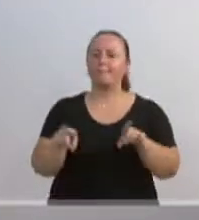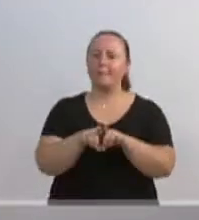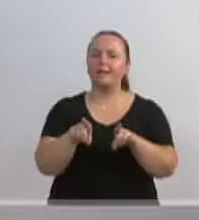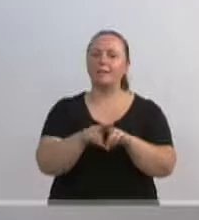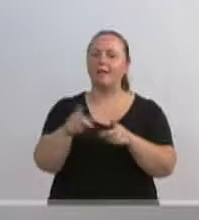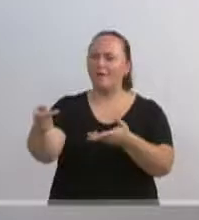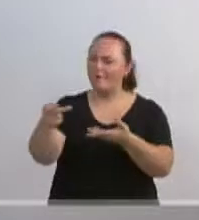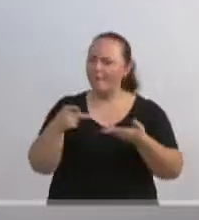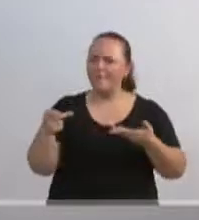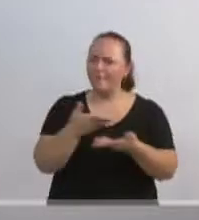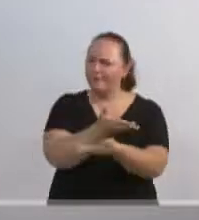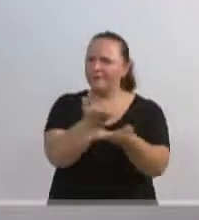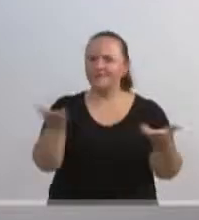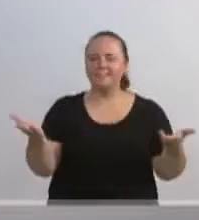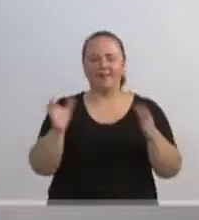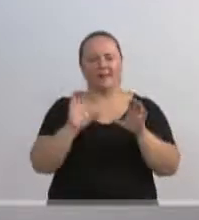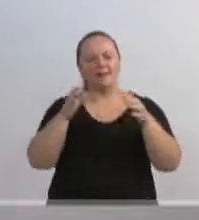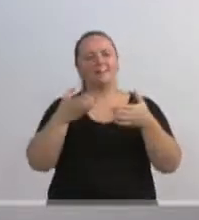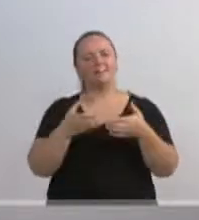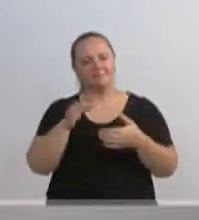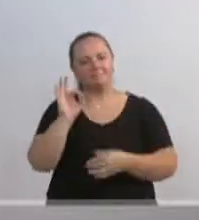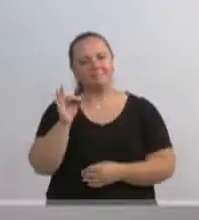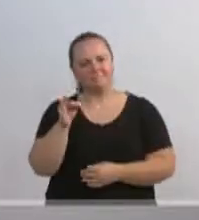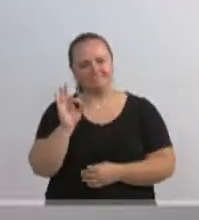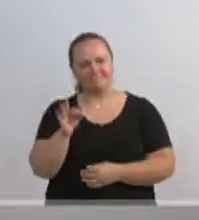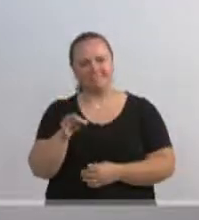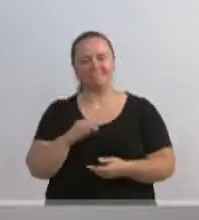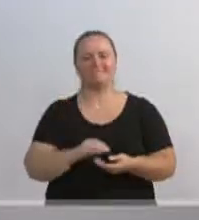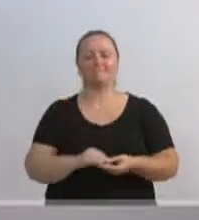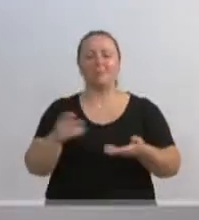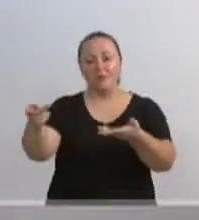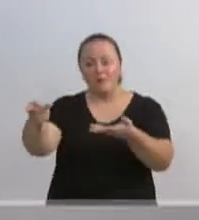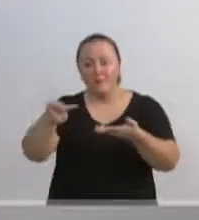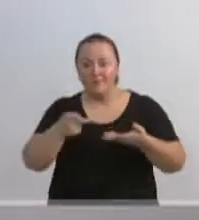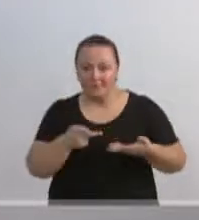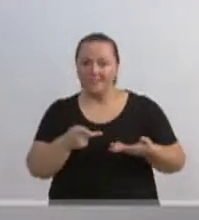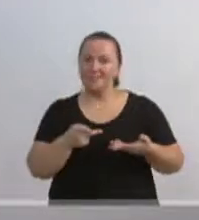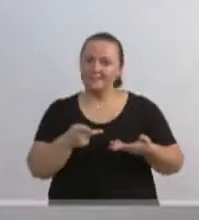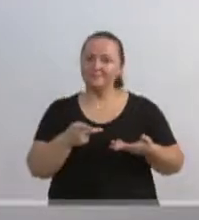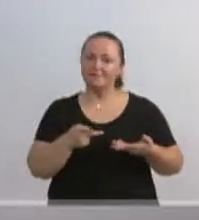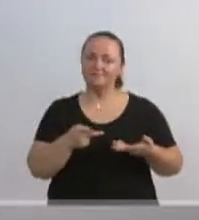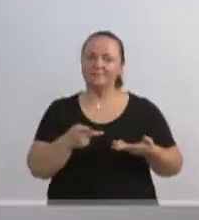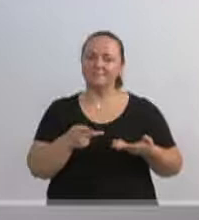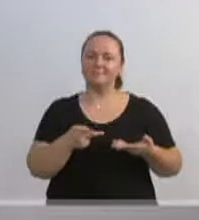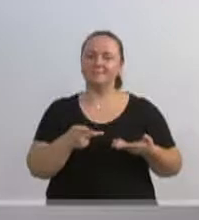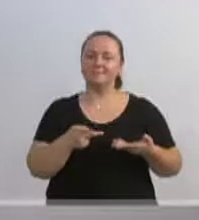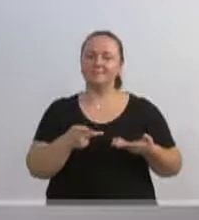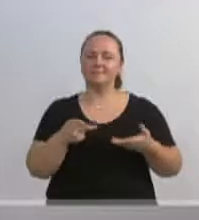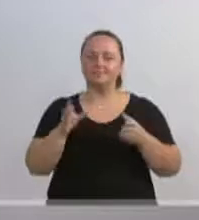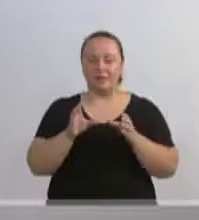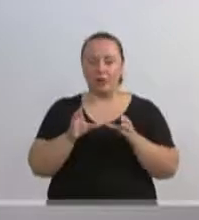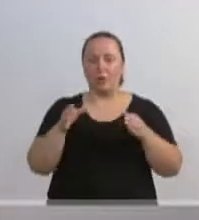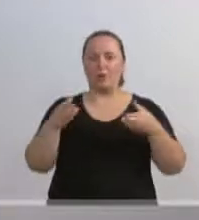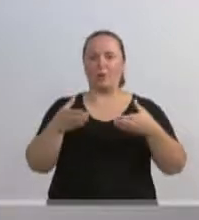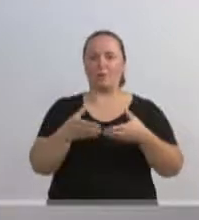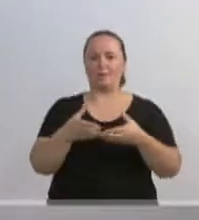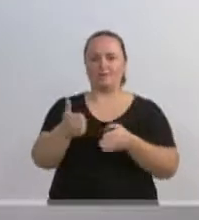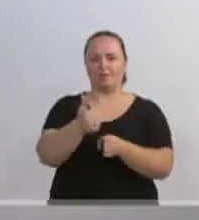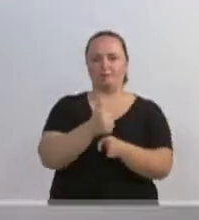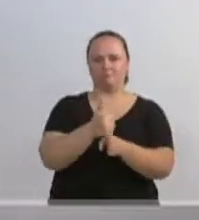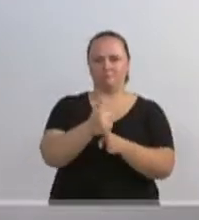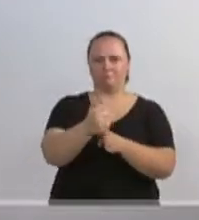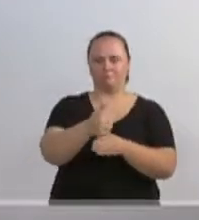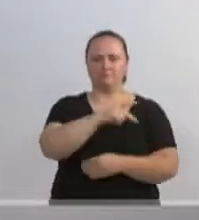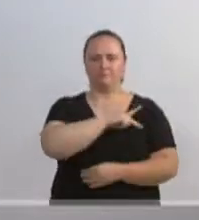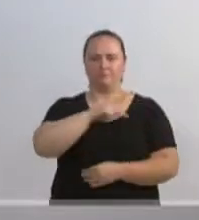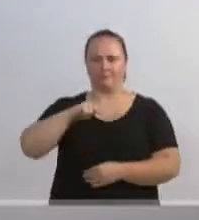que vem terá convidar toda a comunidade essa esse convite foi feita pela comissão da moralidade pública da